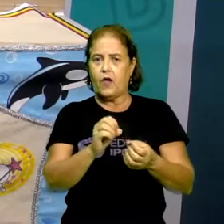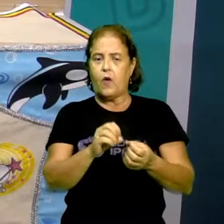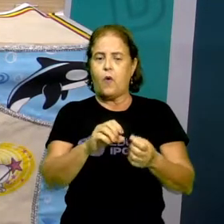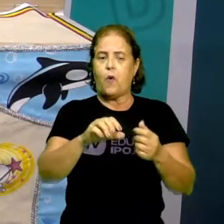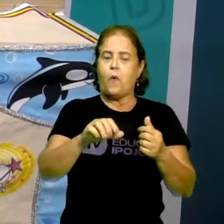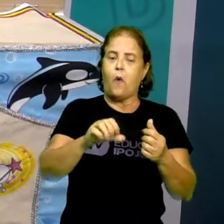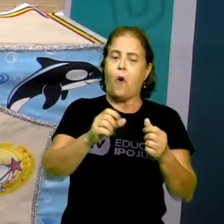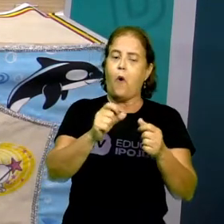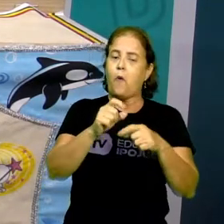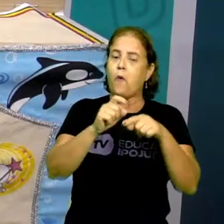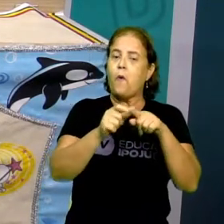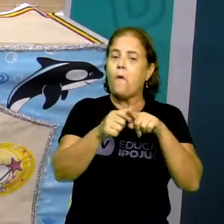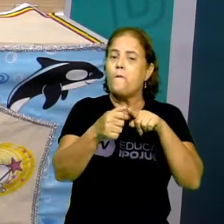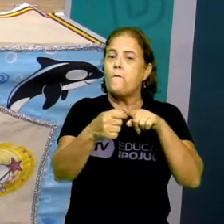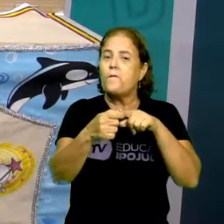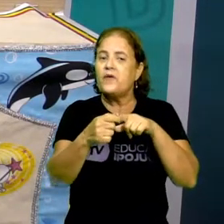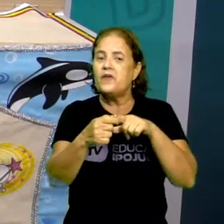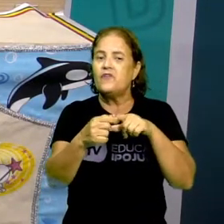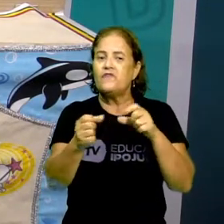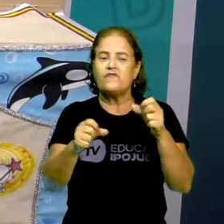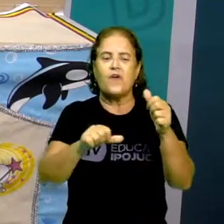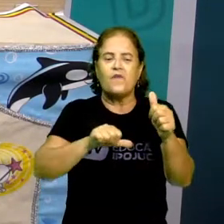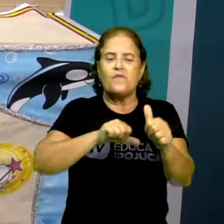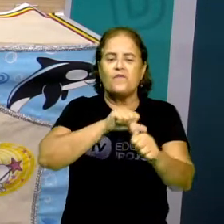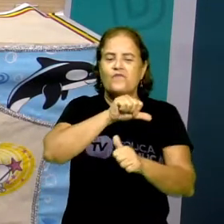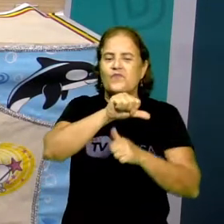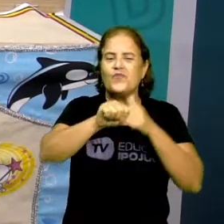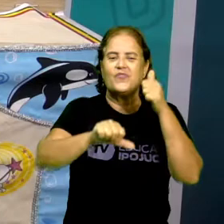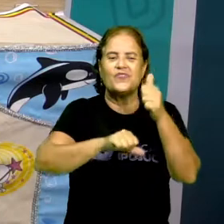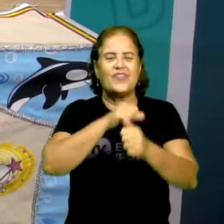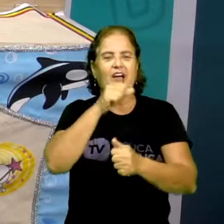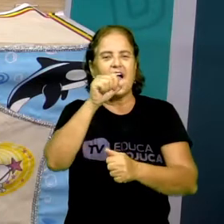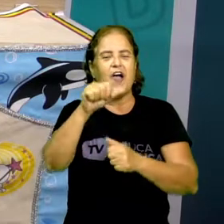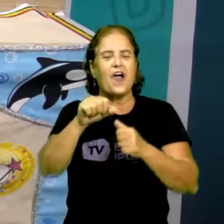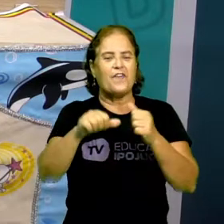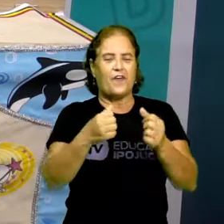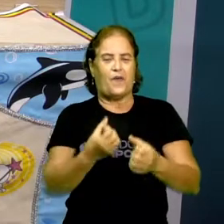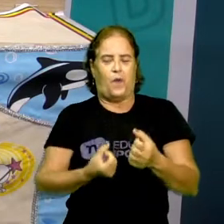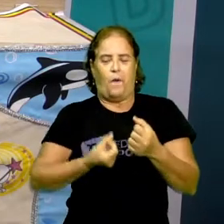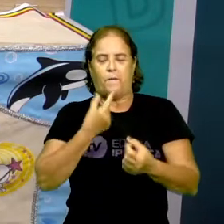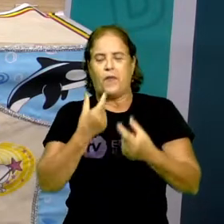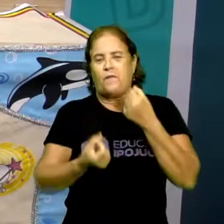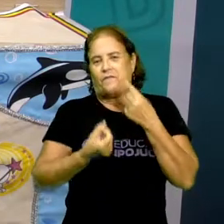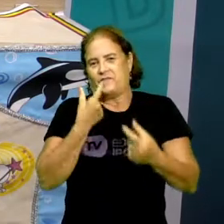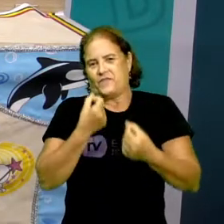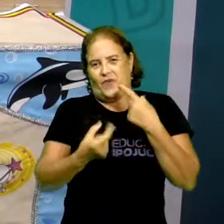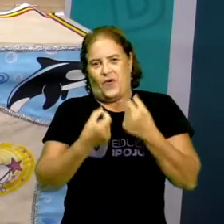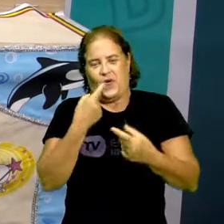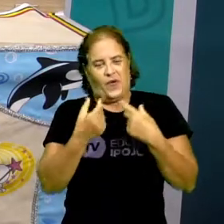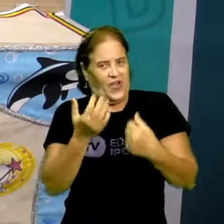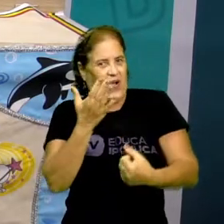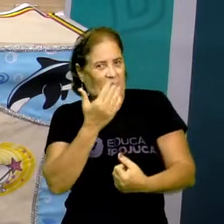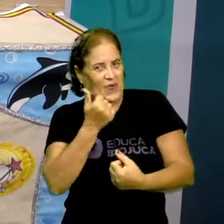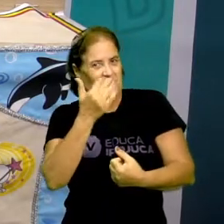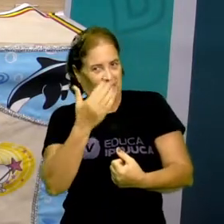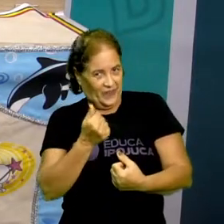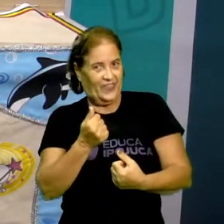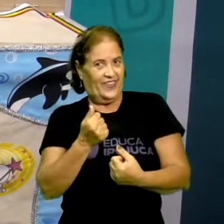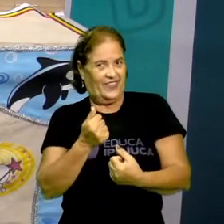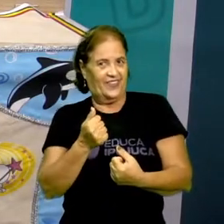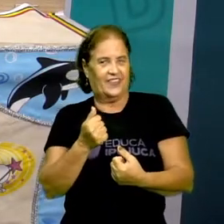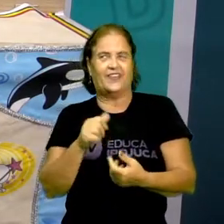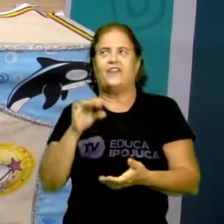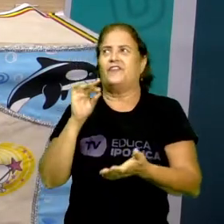ter uma metamorfose, vai virar numa pipoca e eu vou comer! Tudo bem,